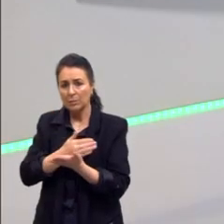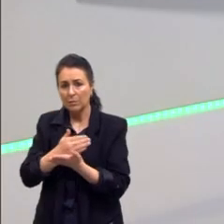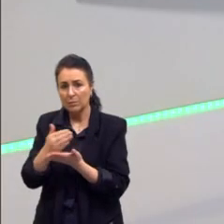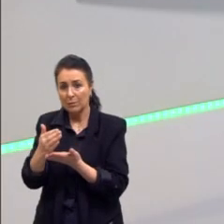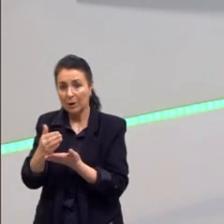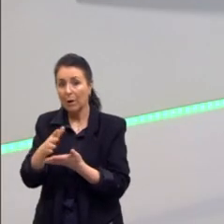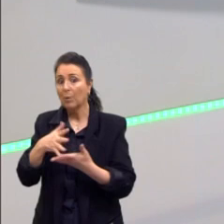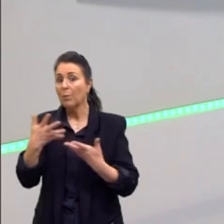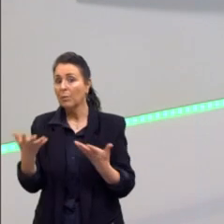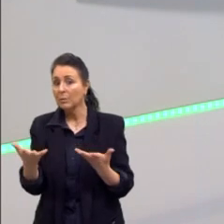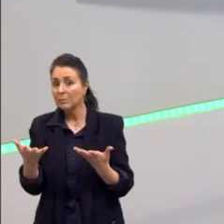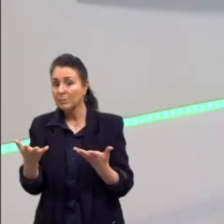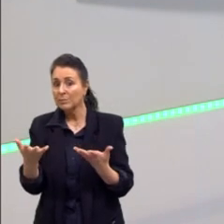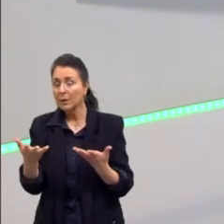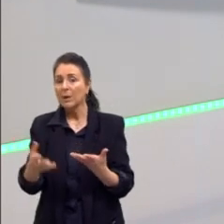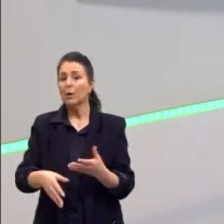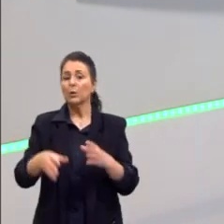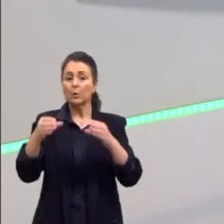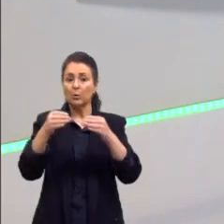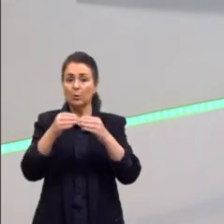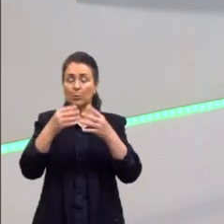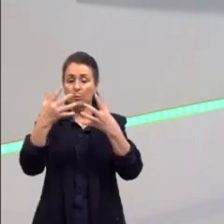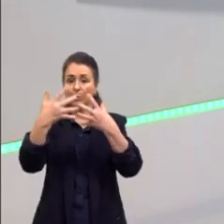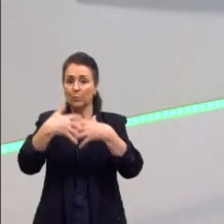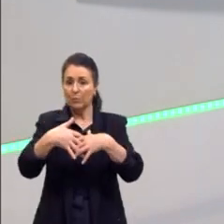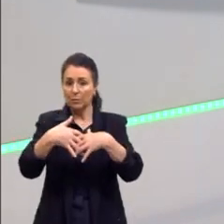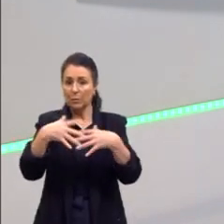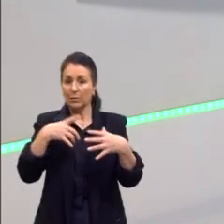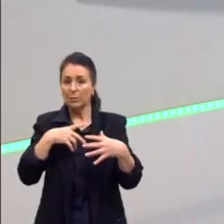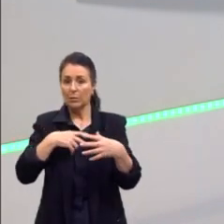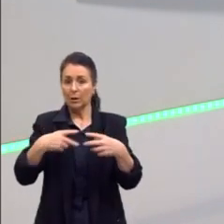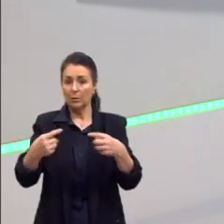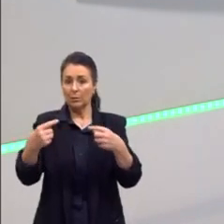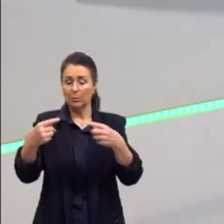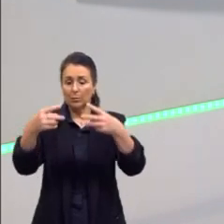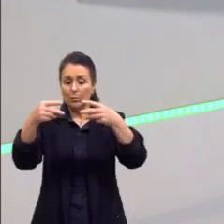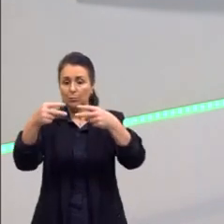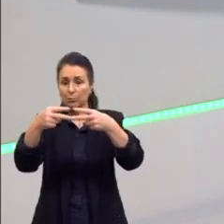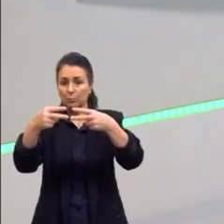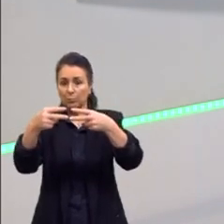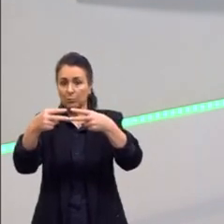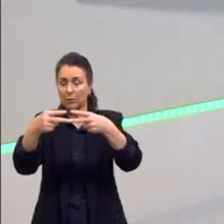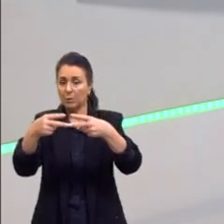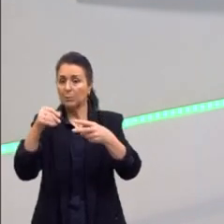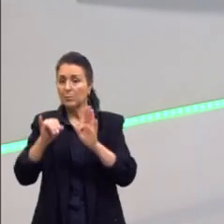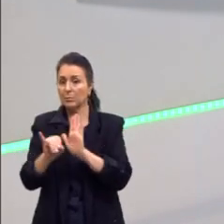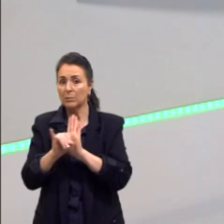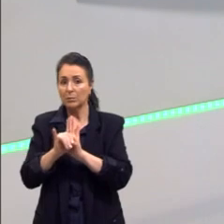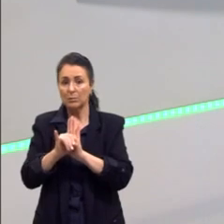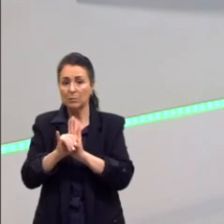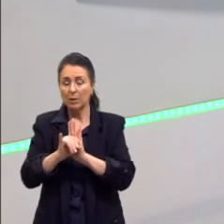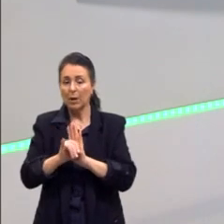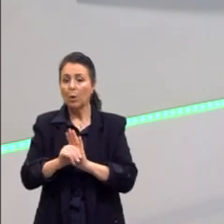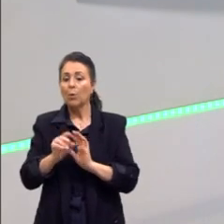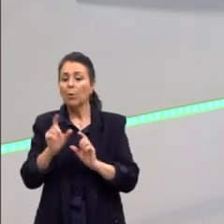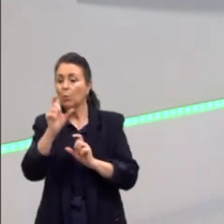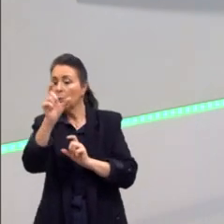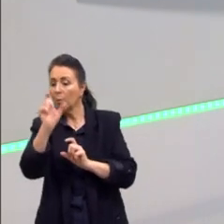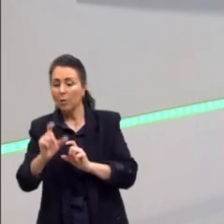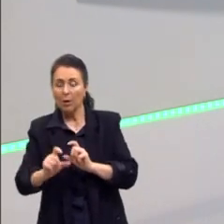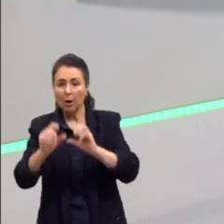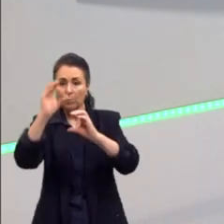grupo funcional então se eu não tenho ramificações eu não tenho dupla ligação não precisa identificar onde está a presença também hidroxila porque